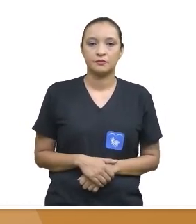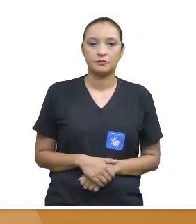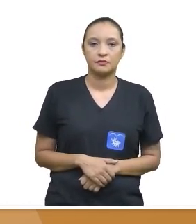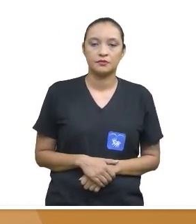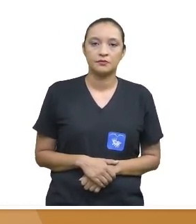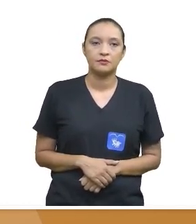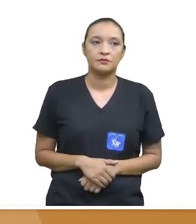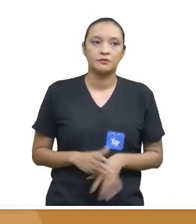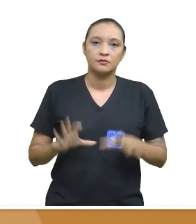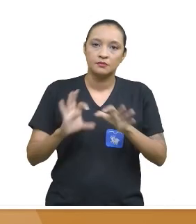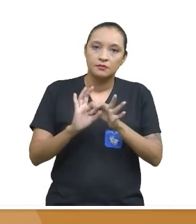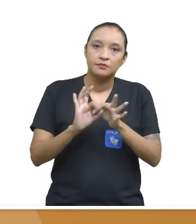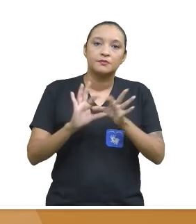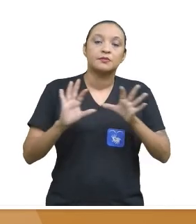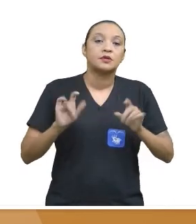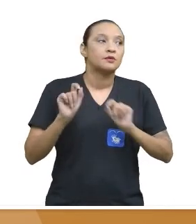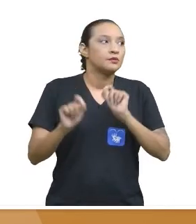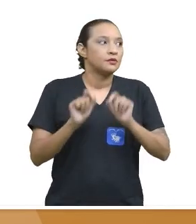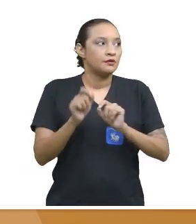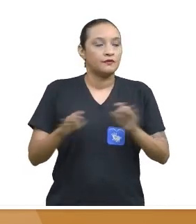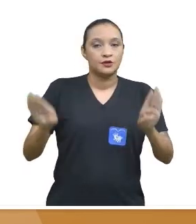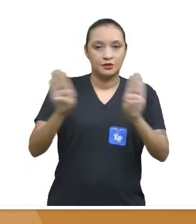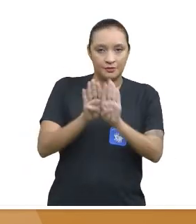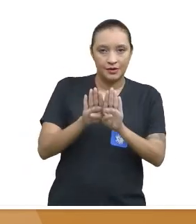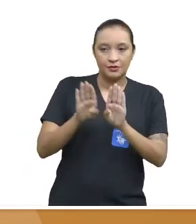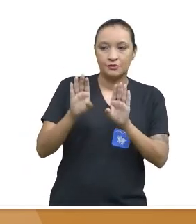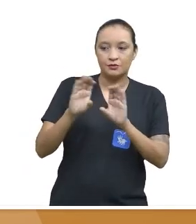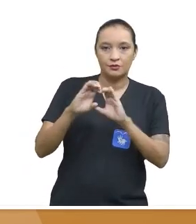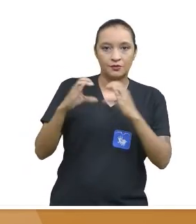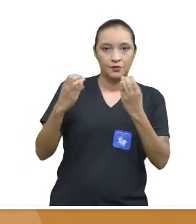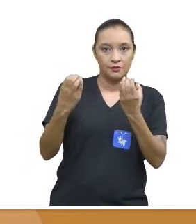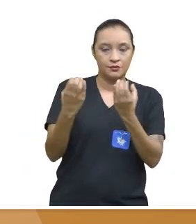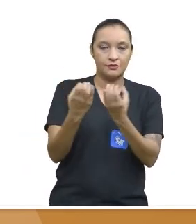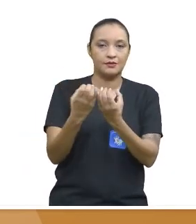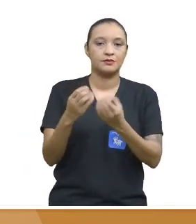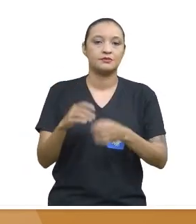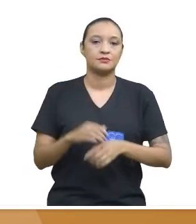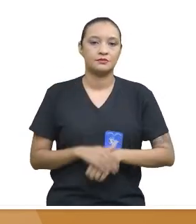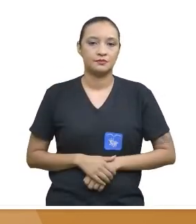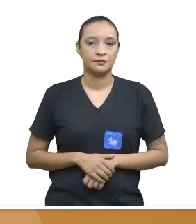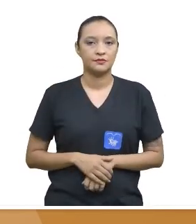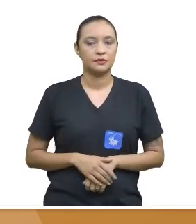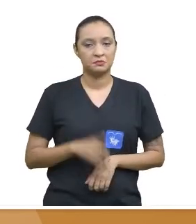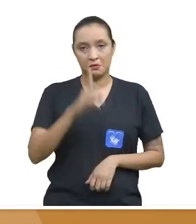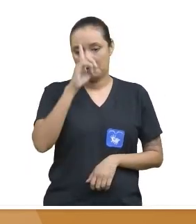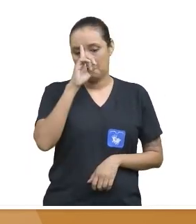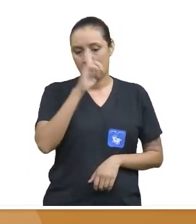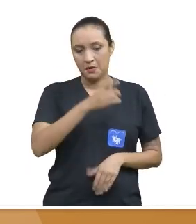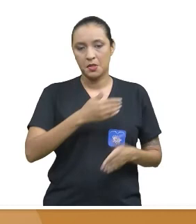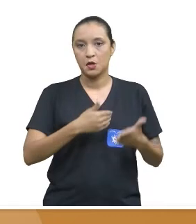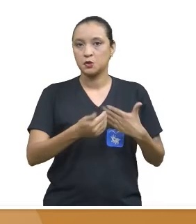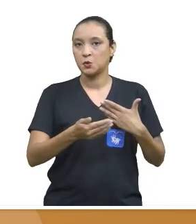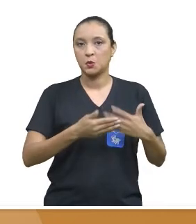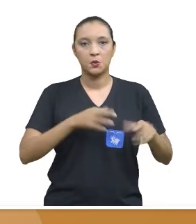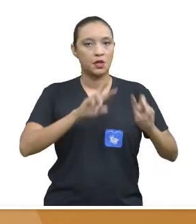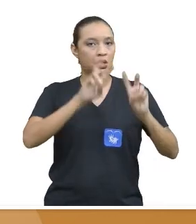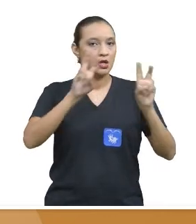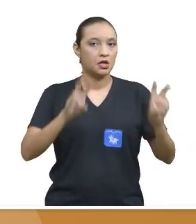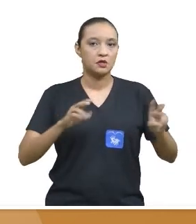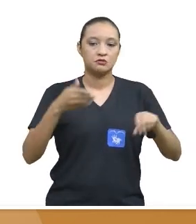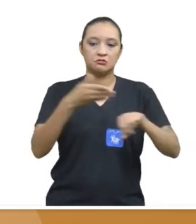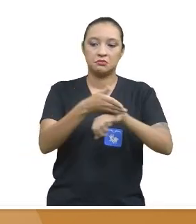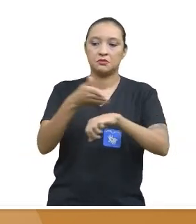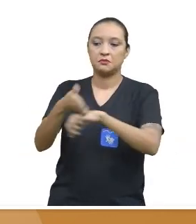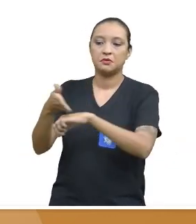Permitiu o fechamento do Congresso, legislar sobre qualquer assunto, intervir nos estados